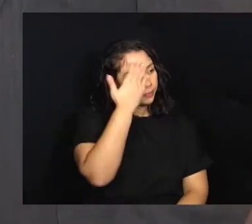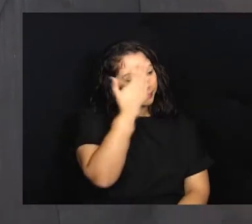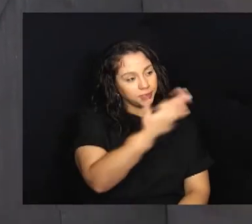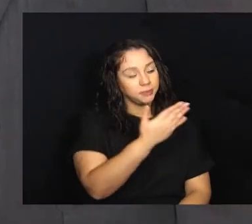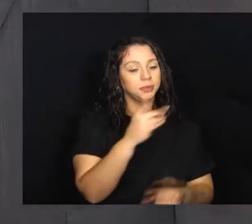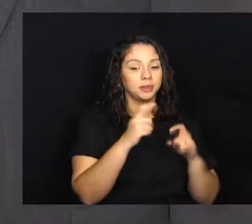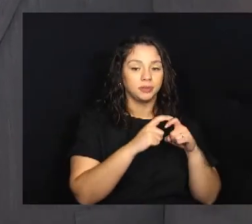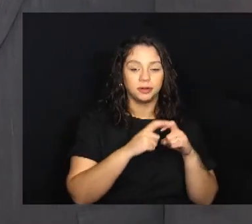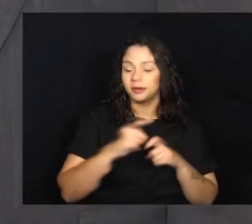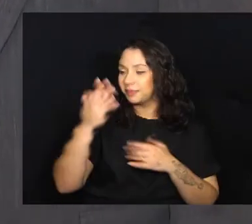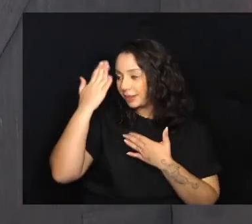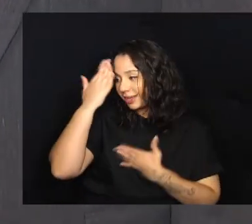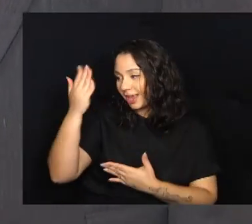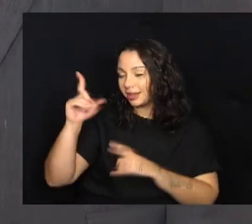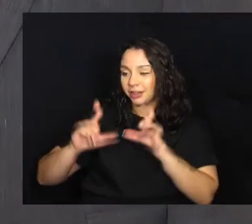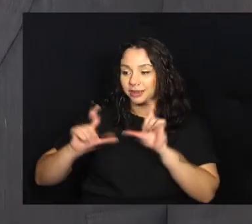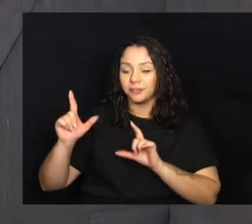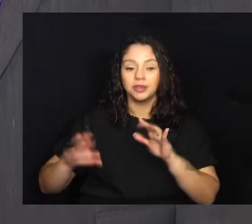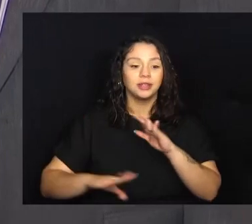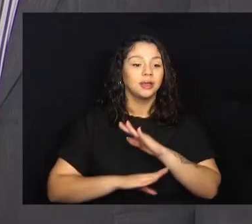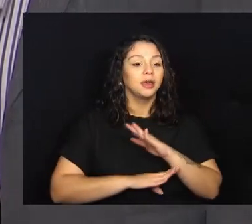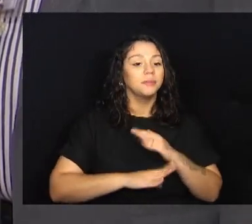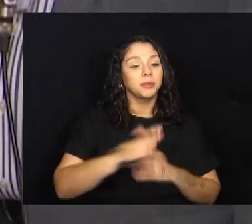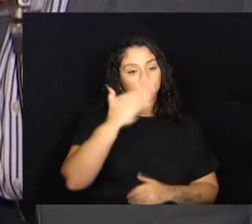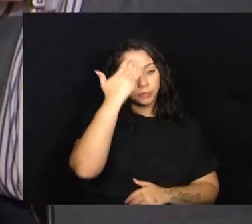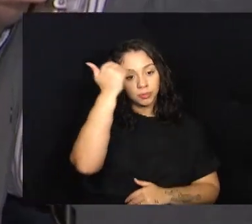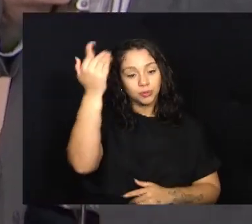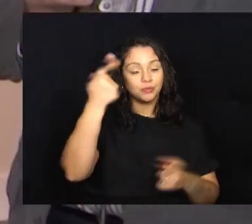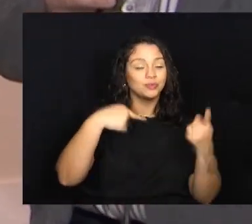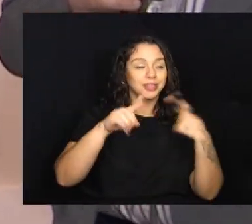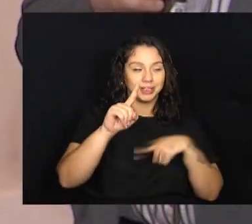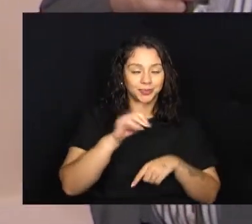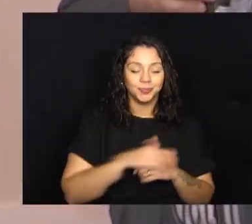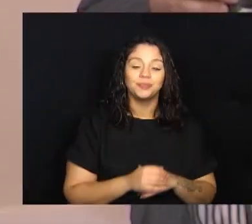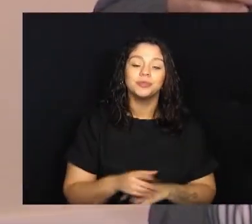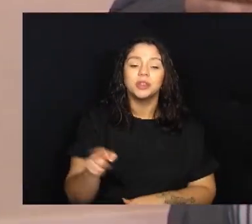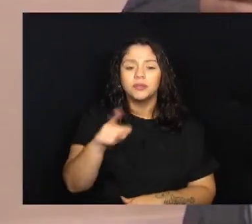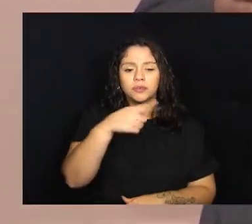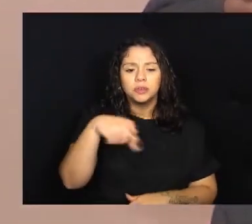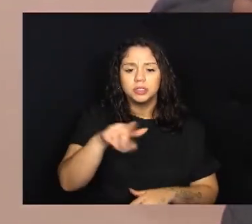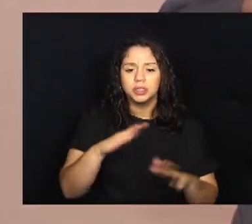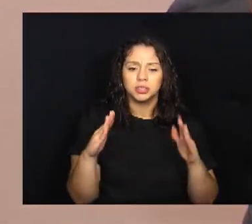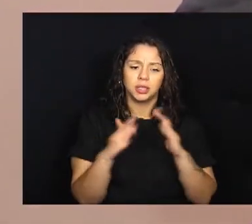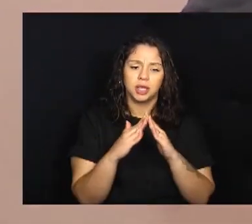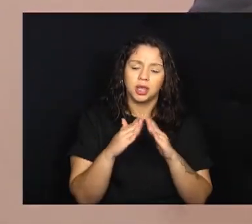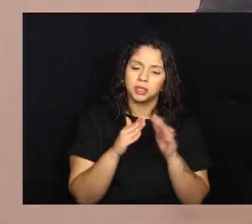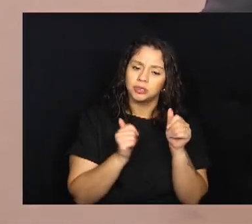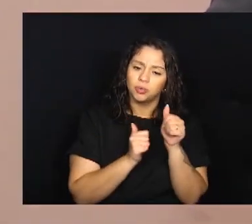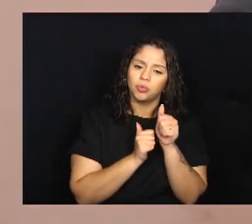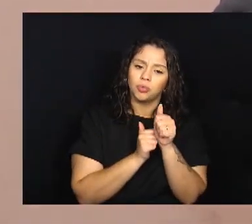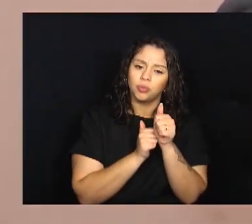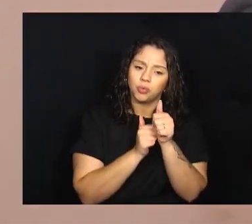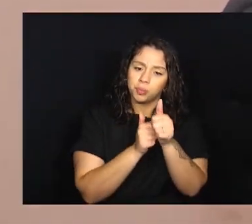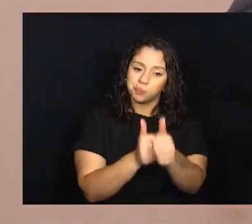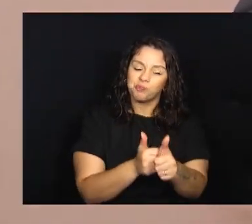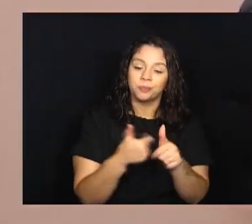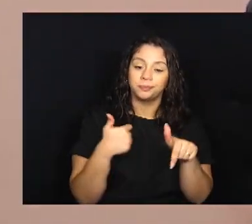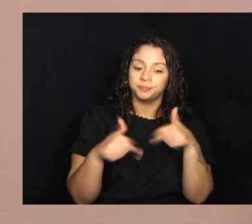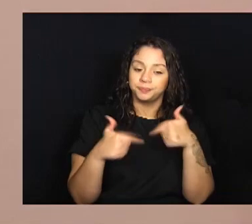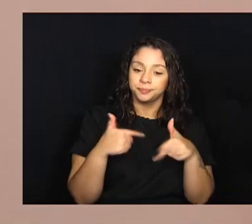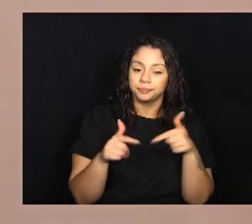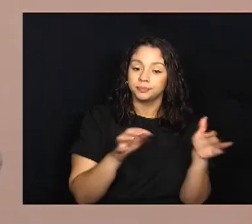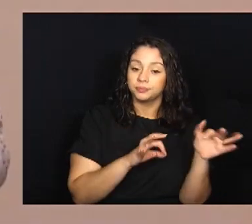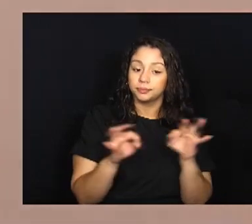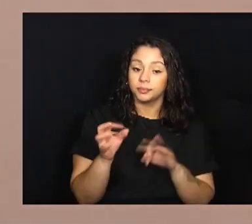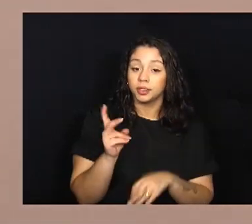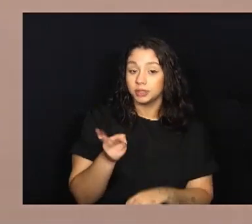vocês da TV Câmara. Muito sucesso. E vocês aí de casa, acompanhem, continuem acompanhando esse trabalho e sempre